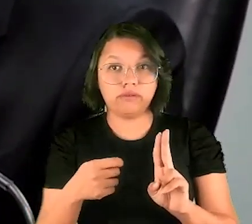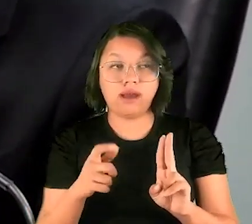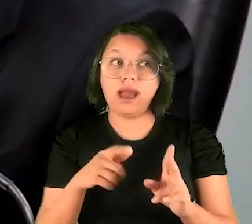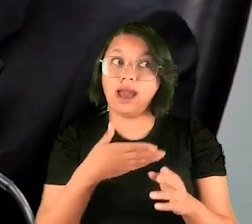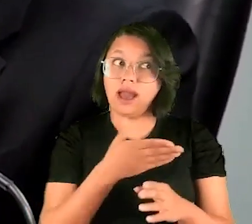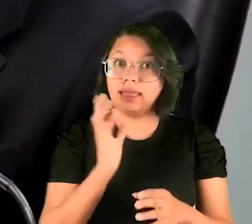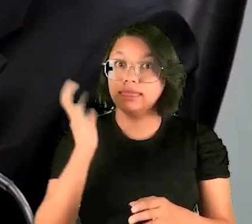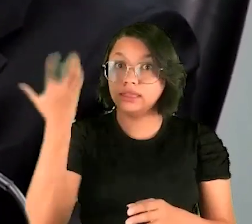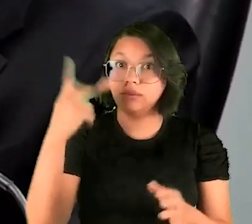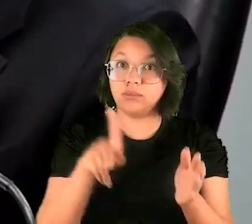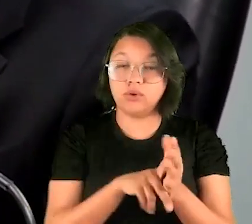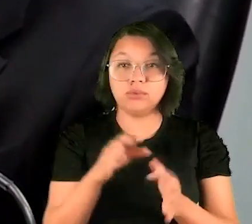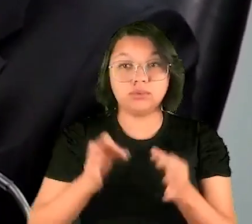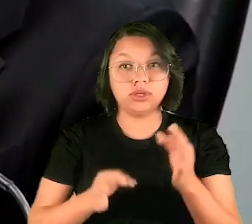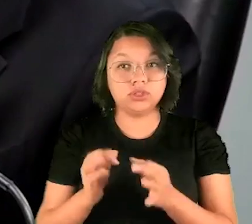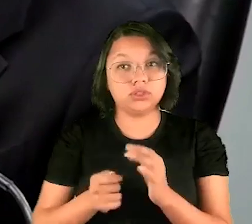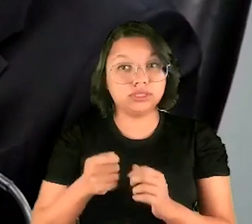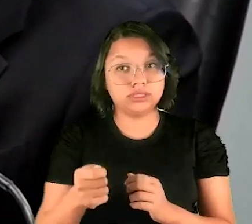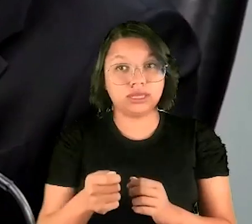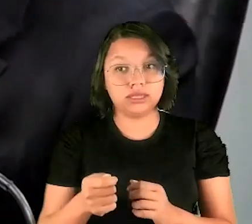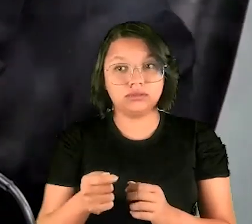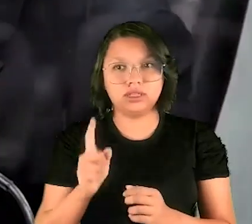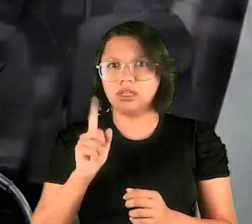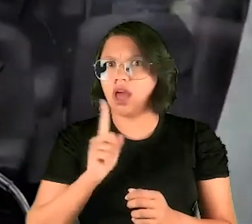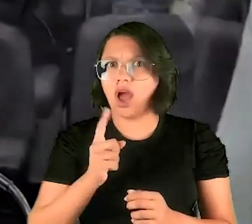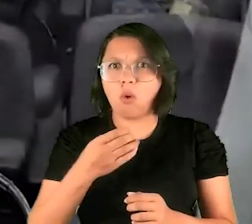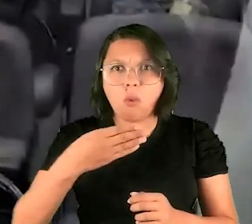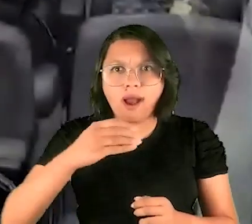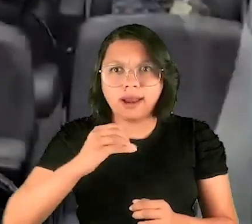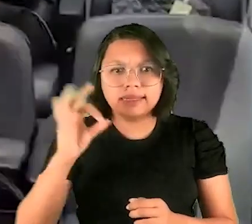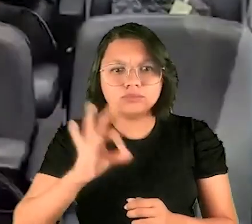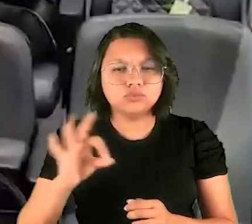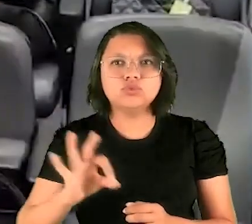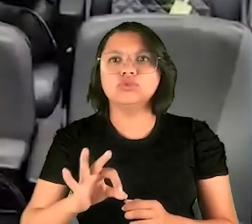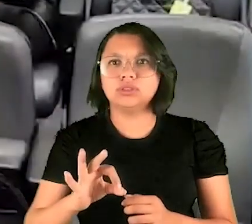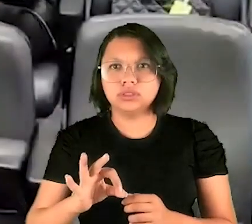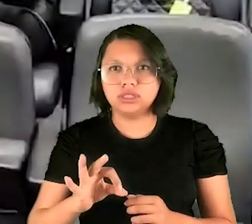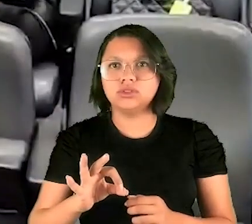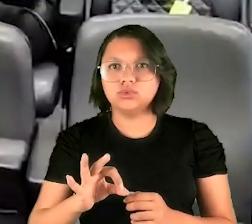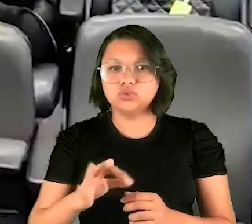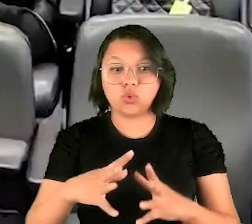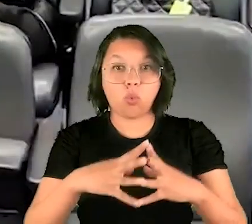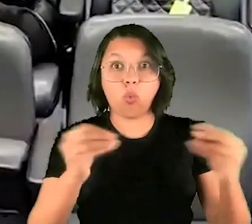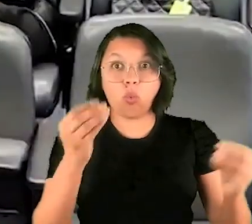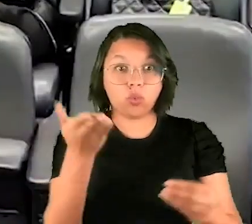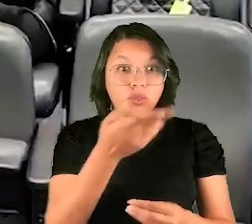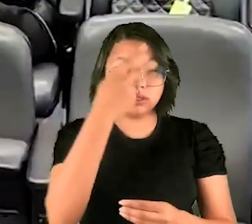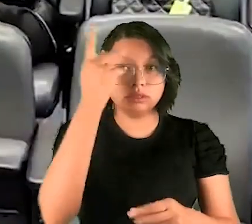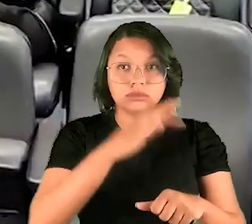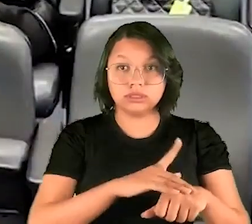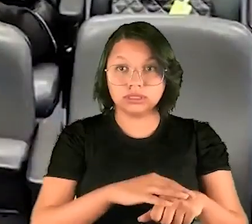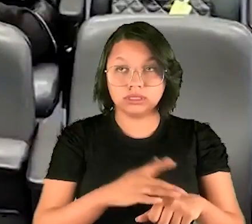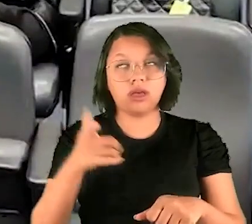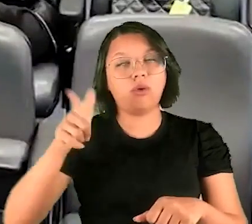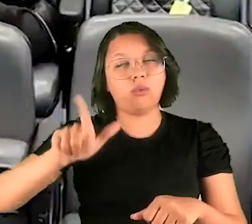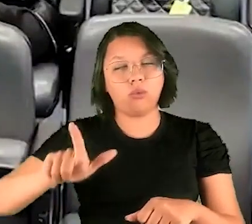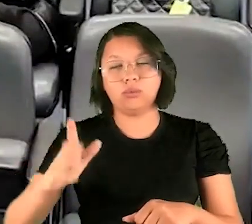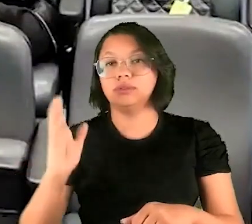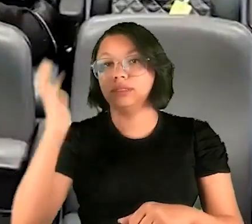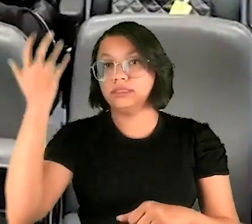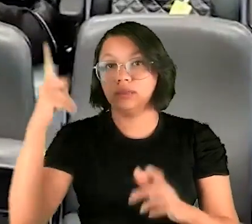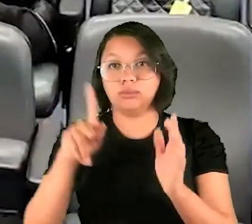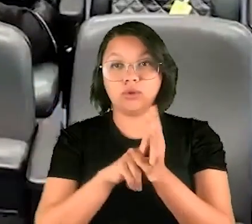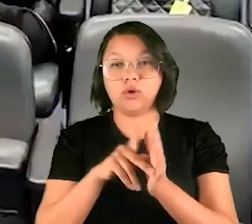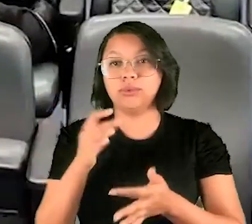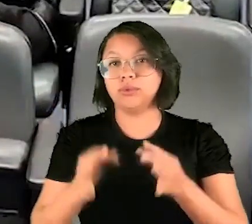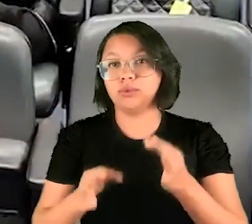magistrado. A expectativa é, não, isso aqui tem 40% de chance de curar o paciente. Provavelmente é outra decisão do magistrado,